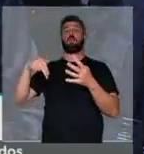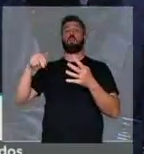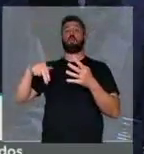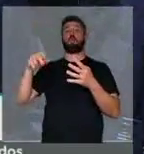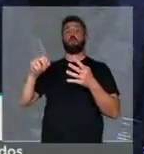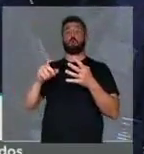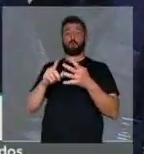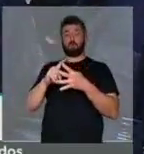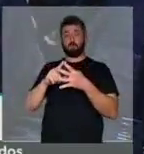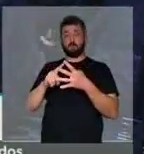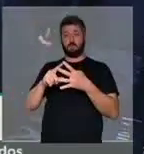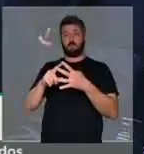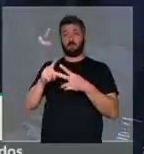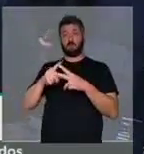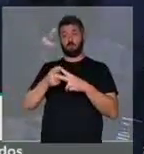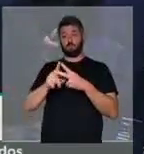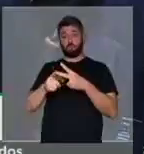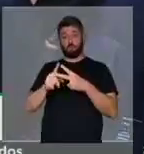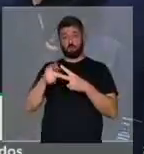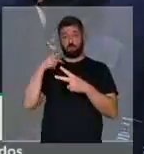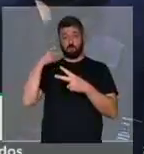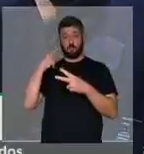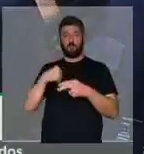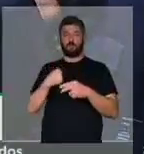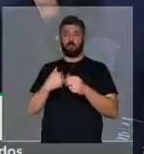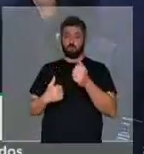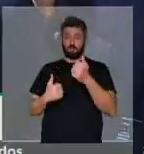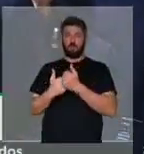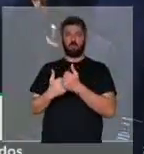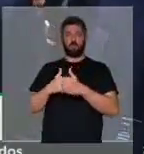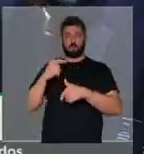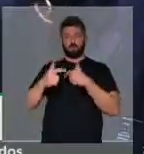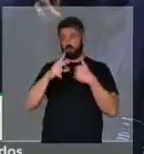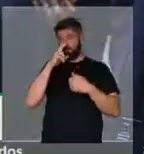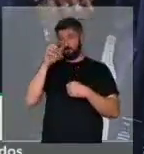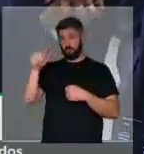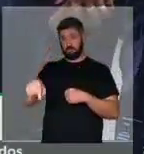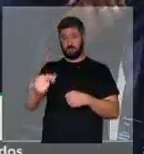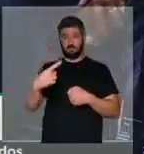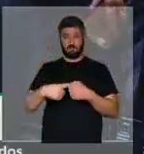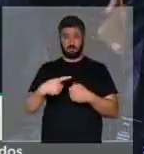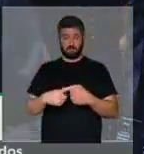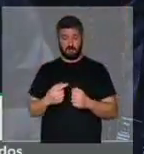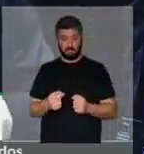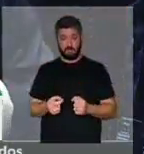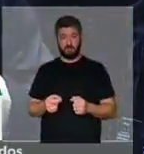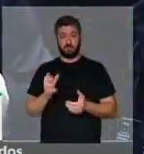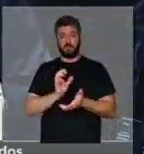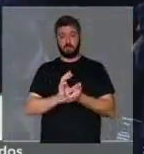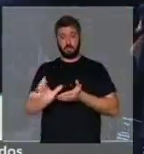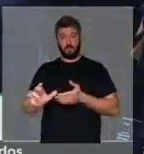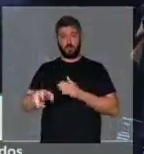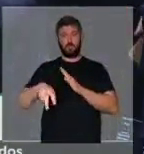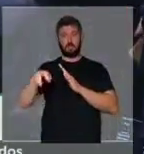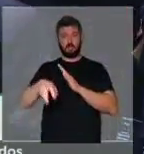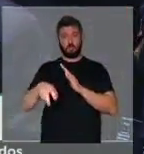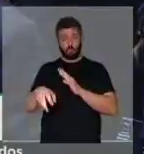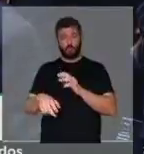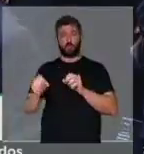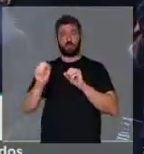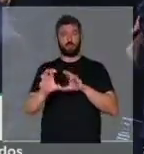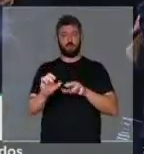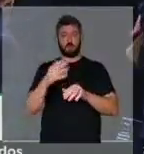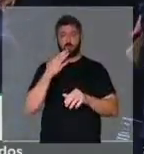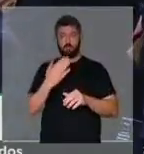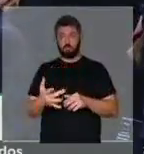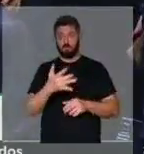do vereador Aguinaldo, nós temos uma atuação muito forte no município de Santa Maria do Oeste. Além de recursos para a agricultura, para a